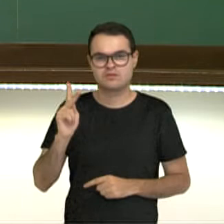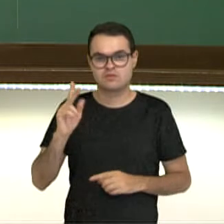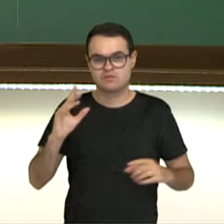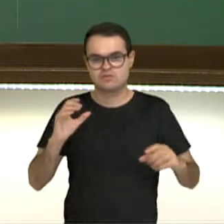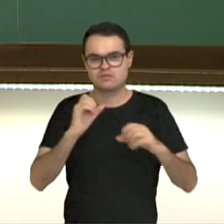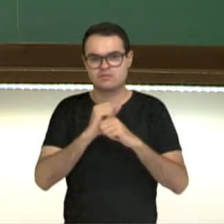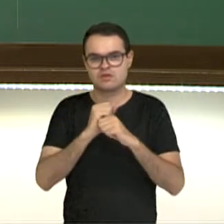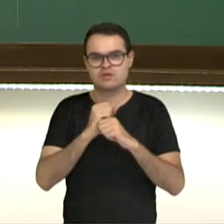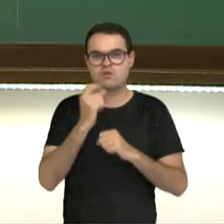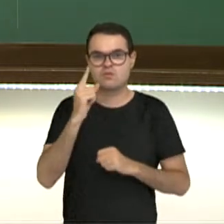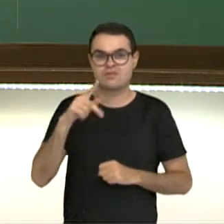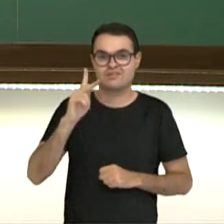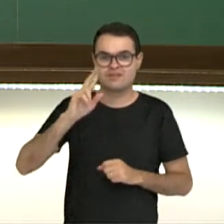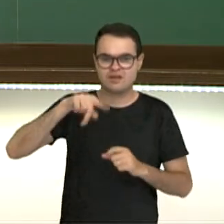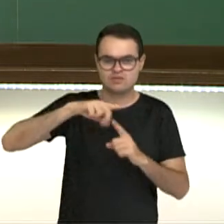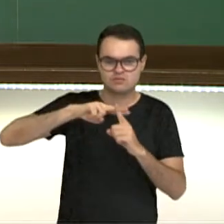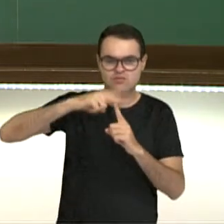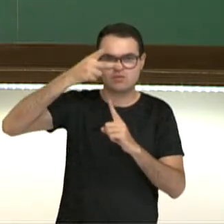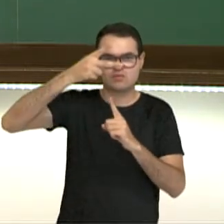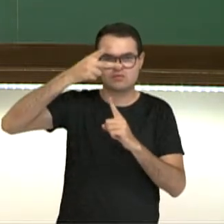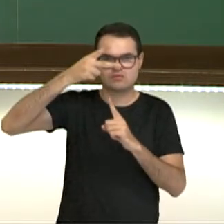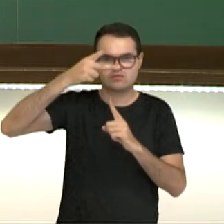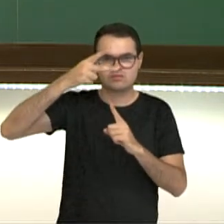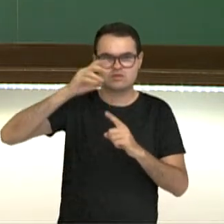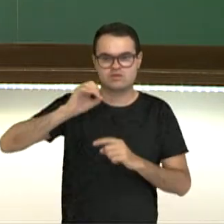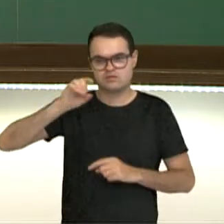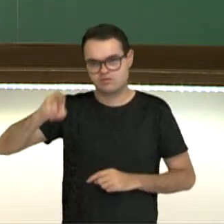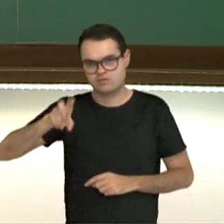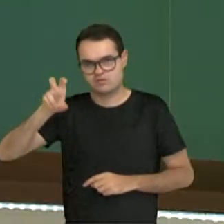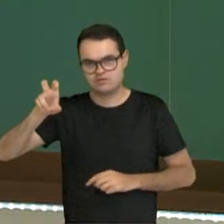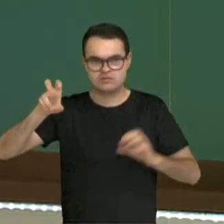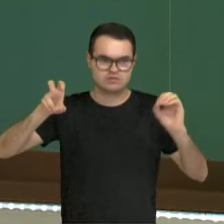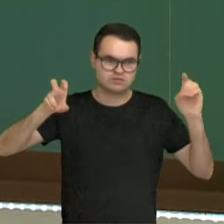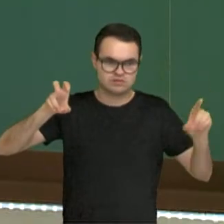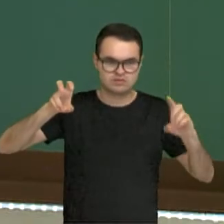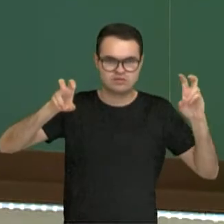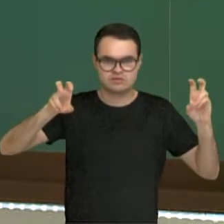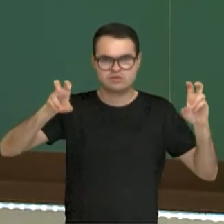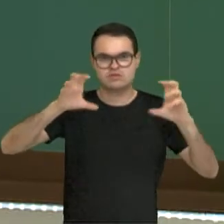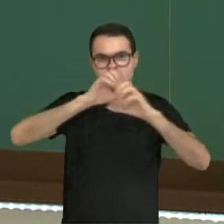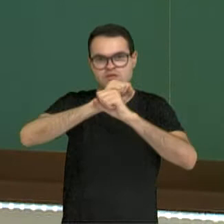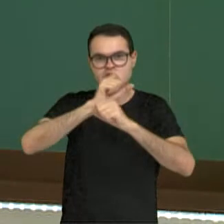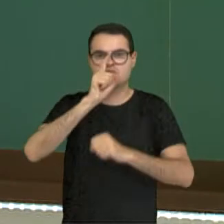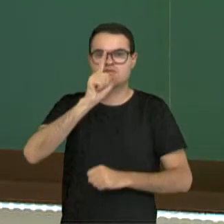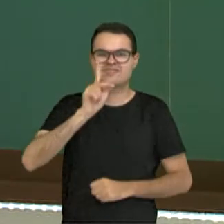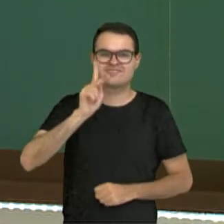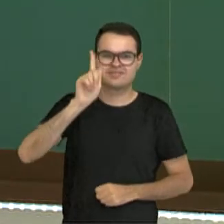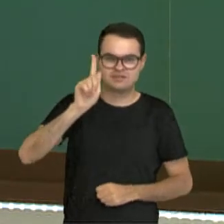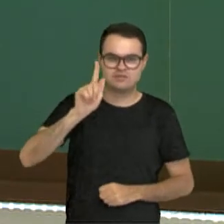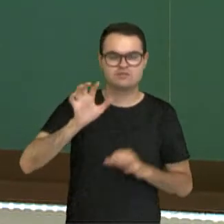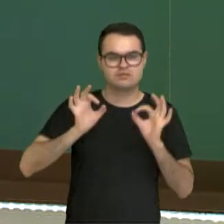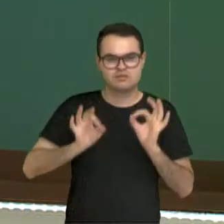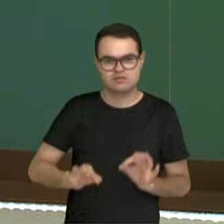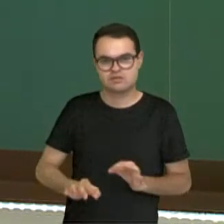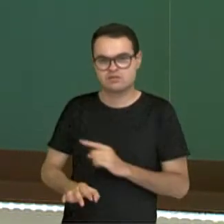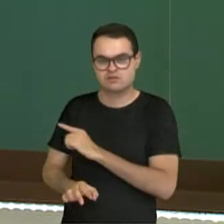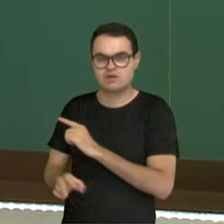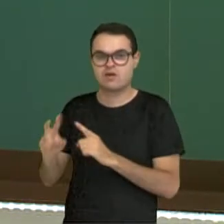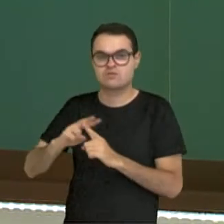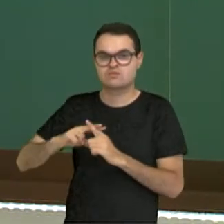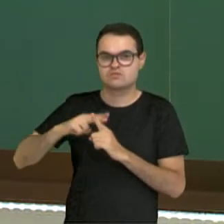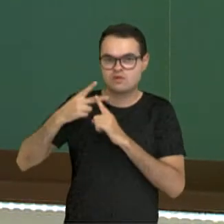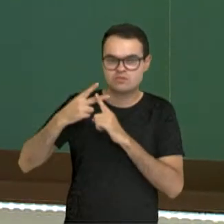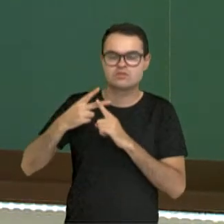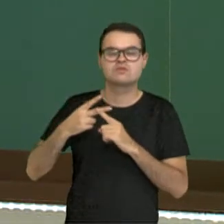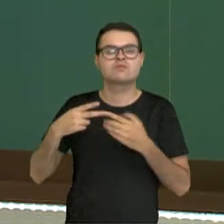vou precisar o quê? O dobro dessa quantidade, não é? Porque meio quilo mais meio quilo dá 1 quilo. Então, é o dobro. Então, quanto